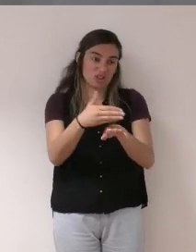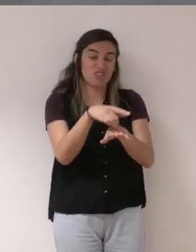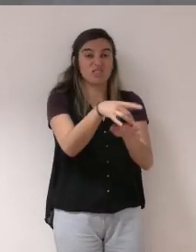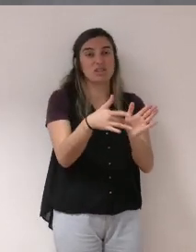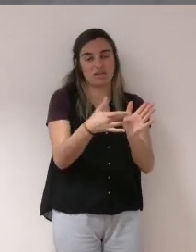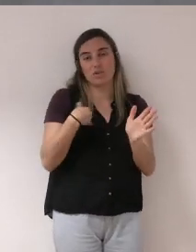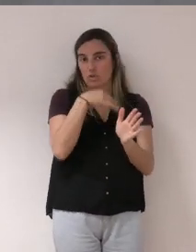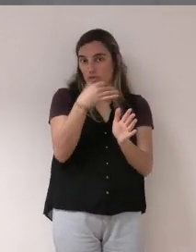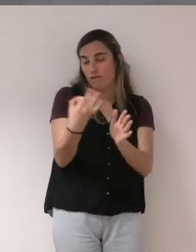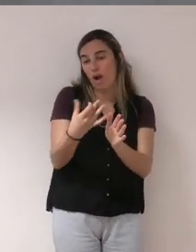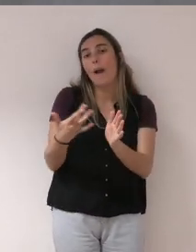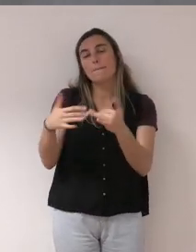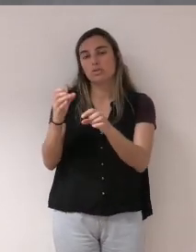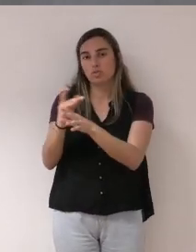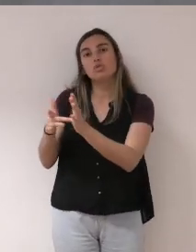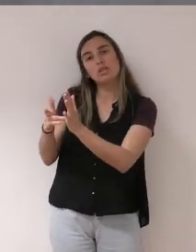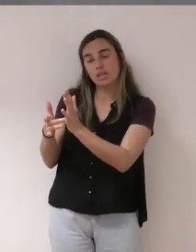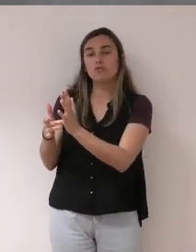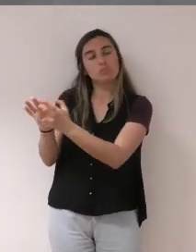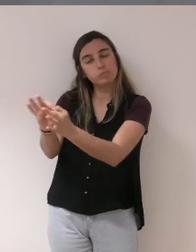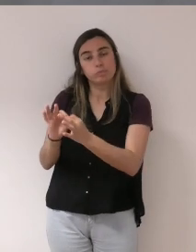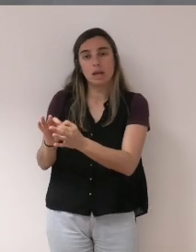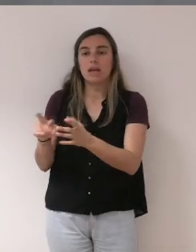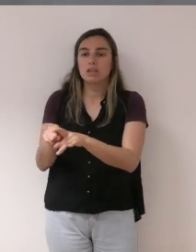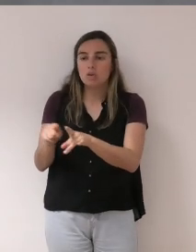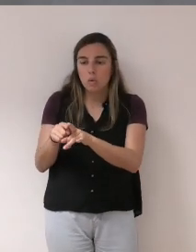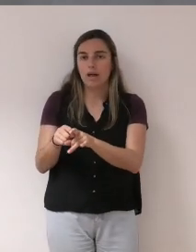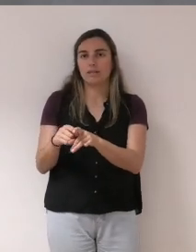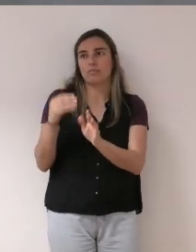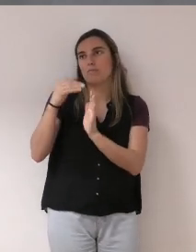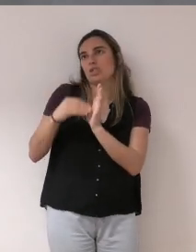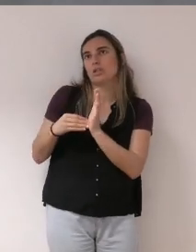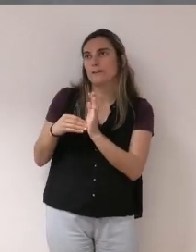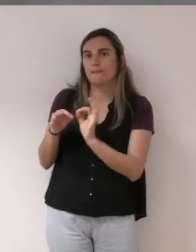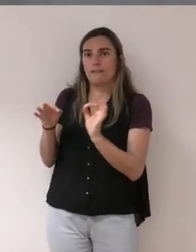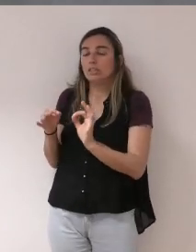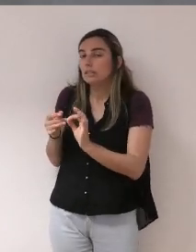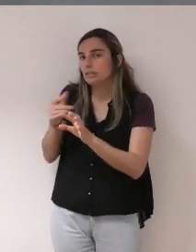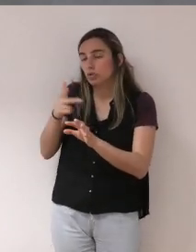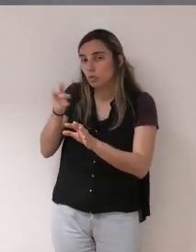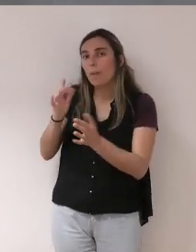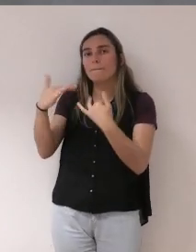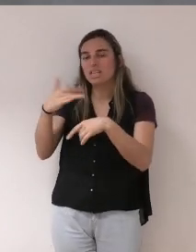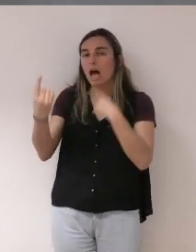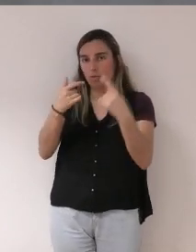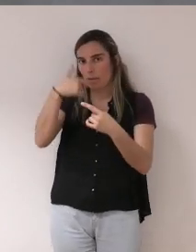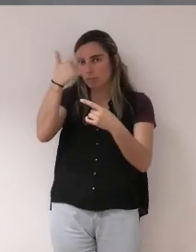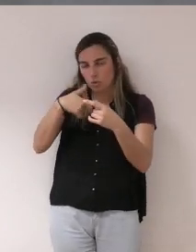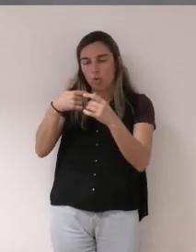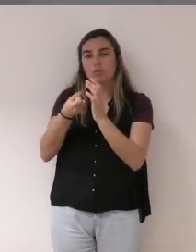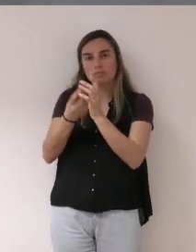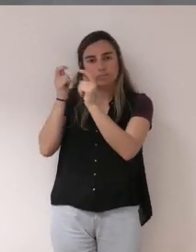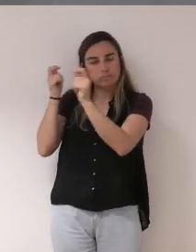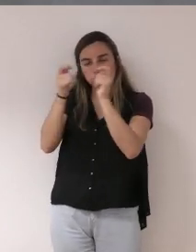que haja efetivamente uma congruência narrativa, mas inclusive alguns personagens transitam de uns